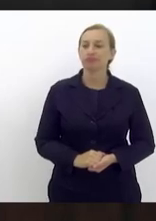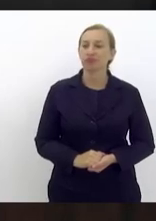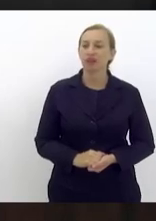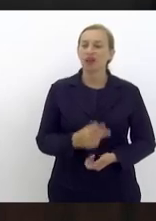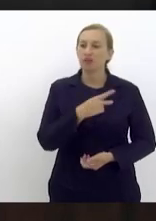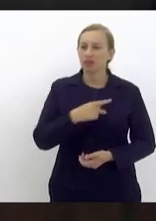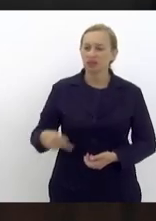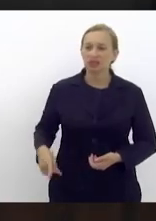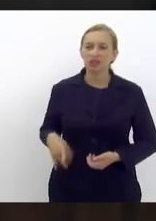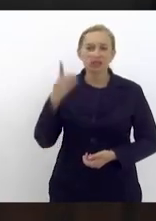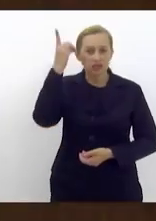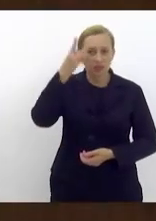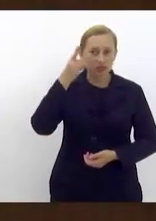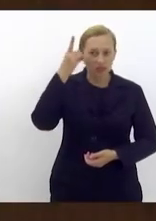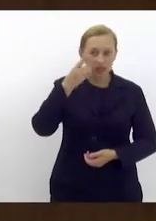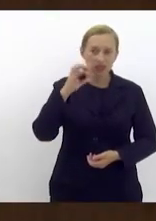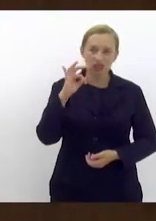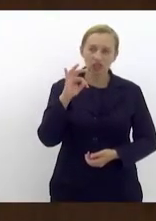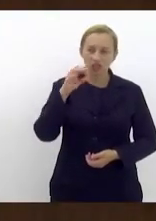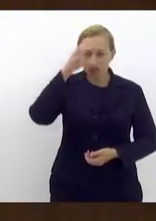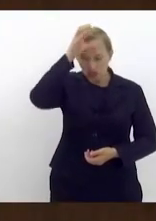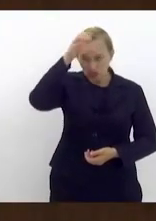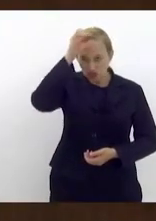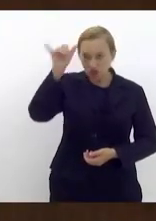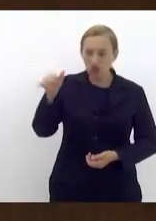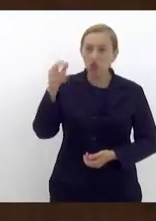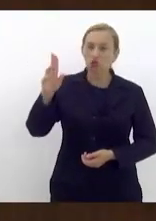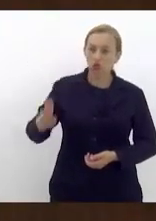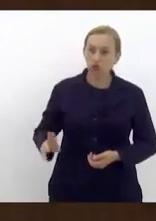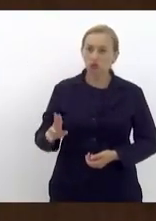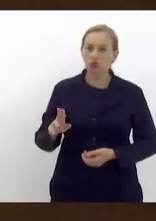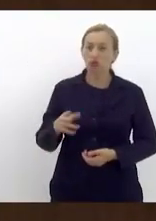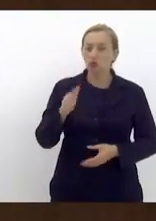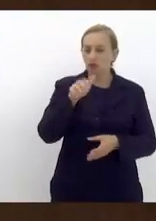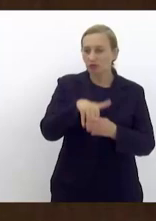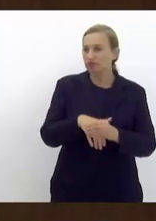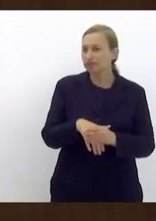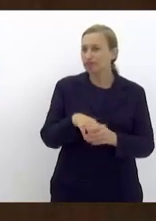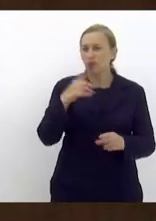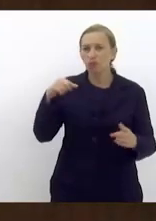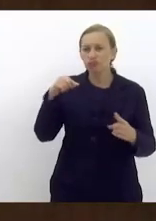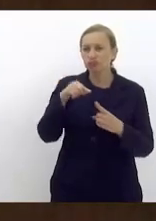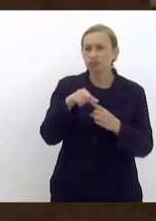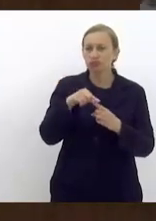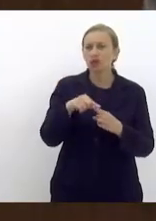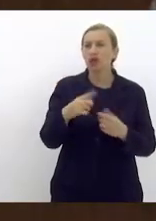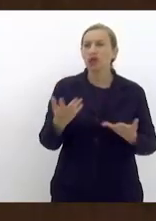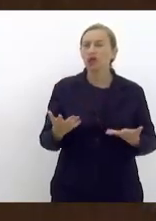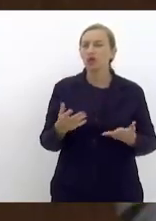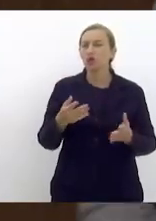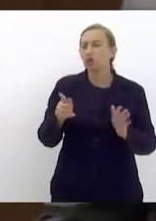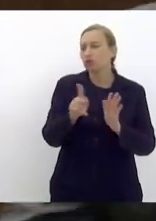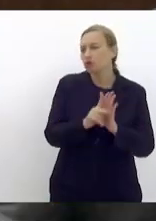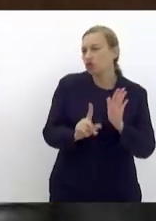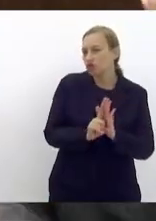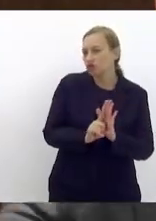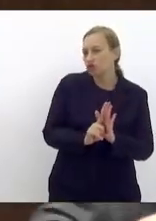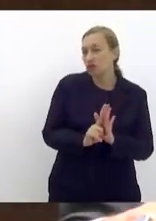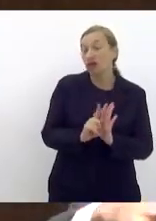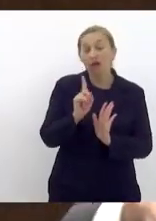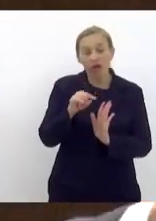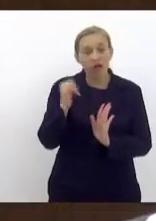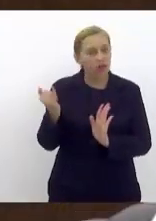Presidente, deputado Tiaju, minha declaração de voto ela é muito objetiva no intuito de que o projeto de lei ele é